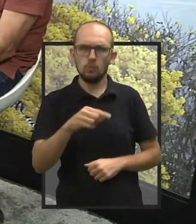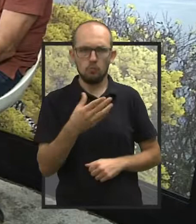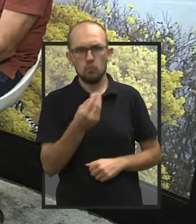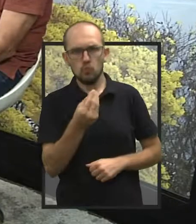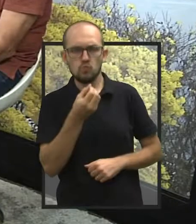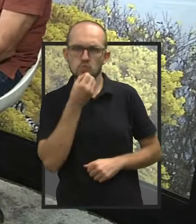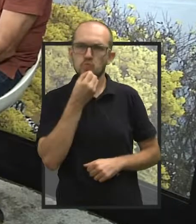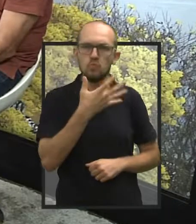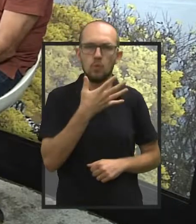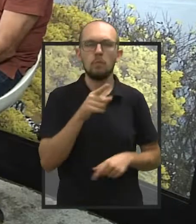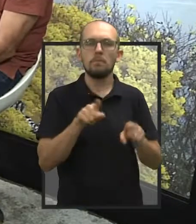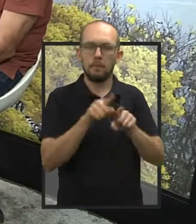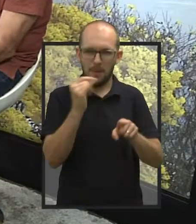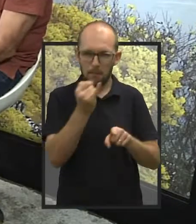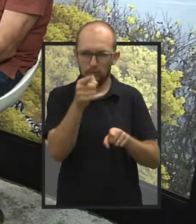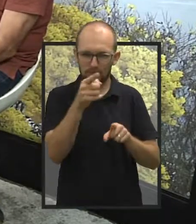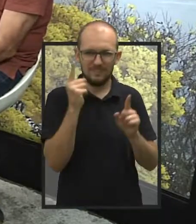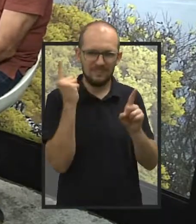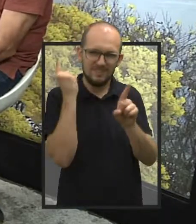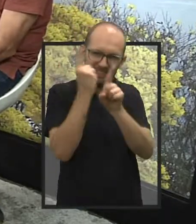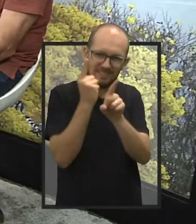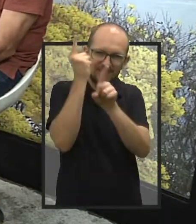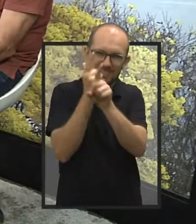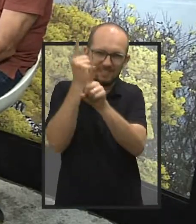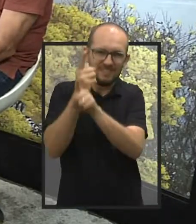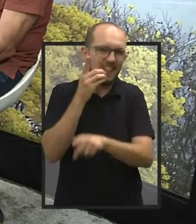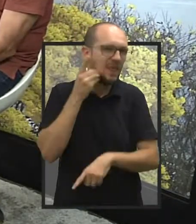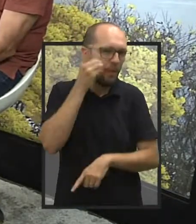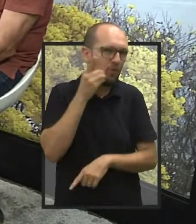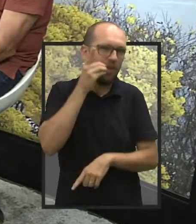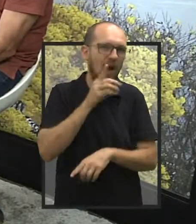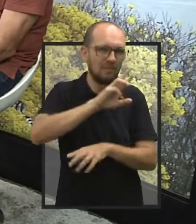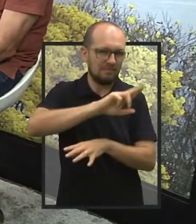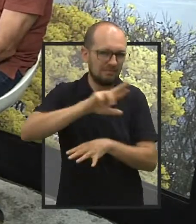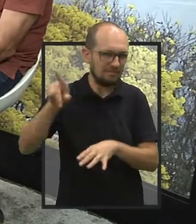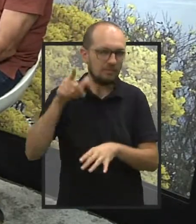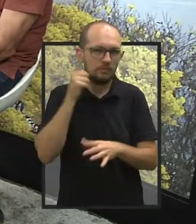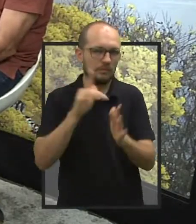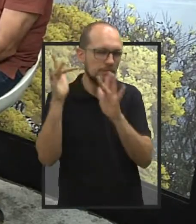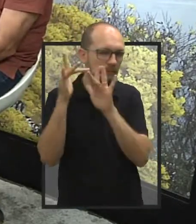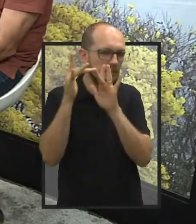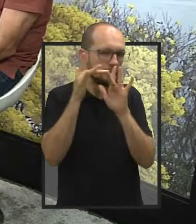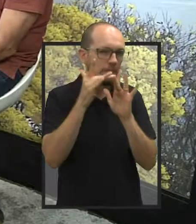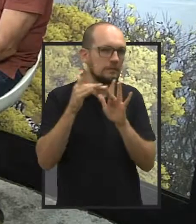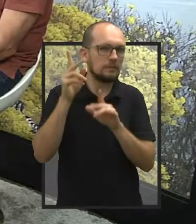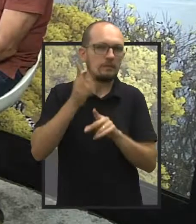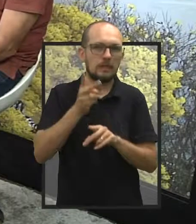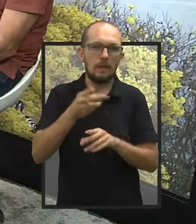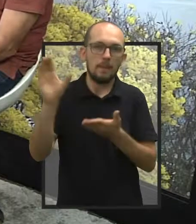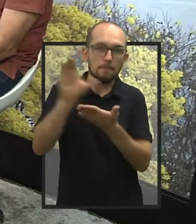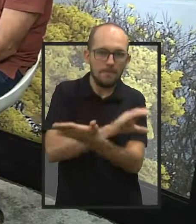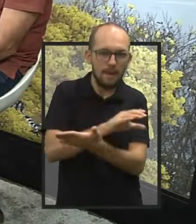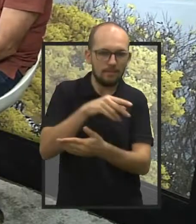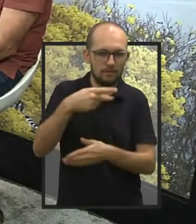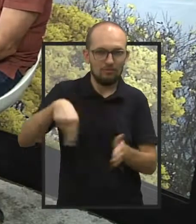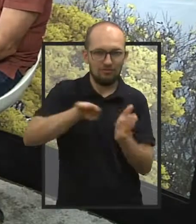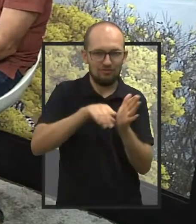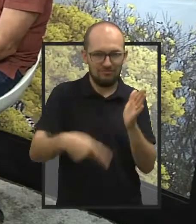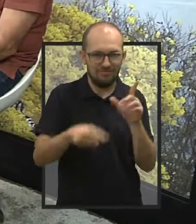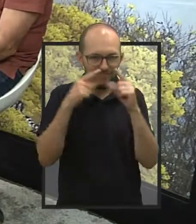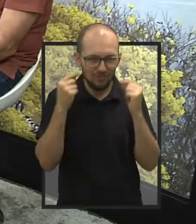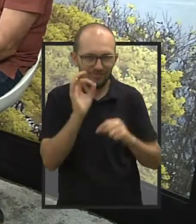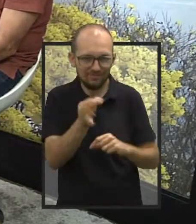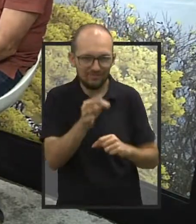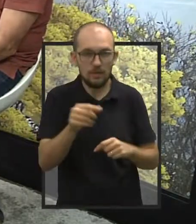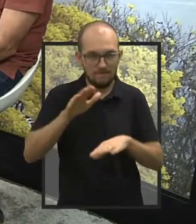visite esses deputados, que mantenha um contato estreito com eles para que mais emendas cheguem para o nosso município. O senhor fez